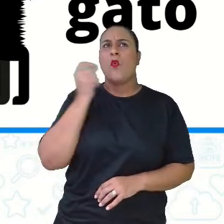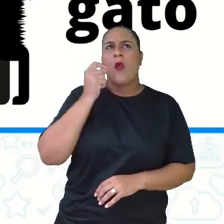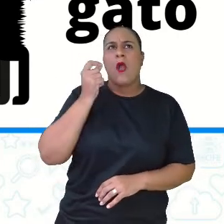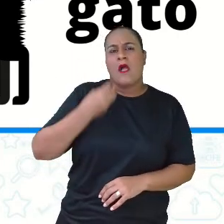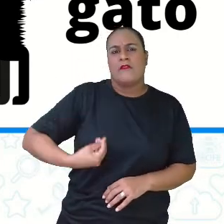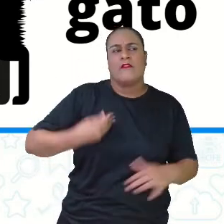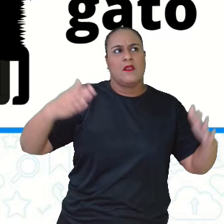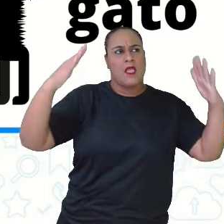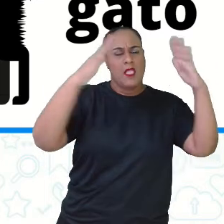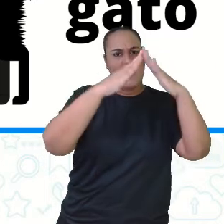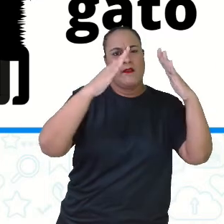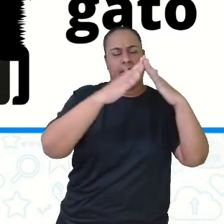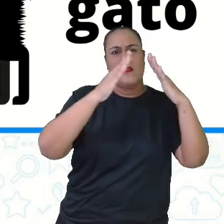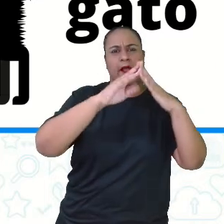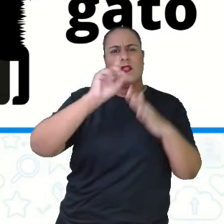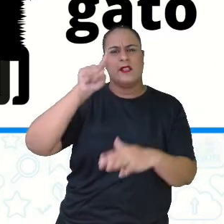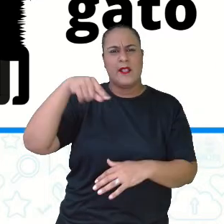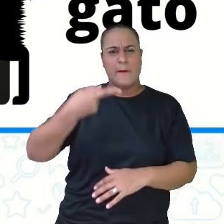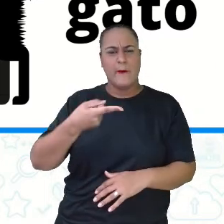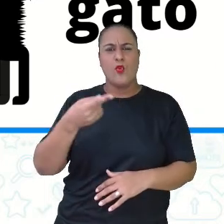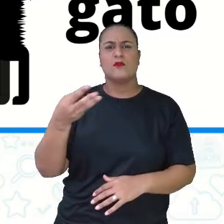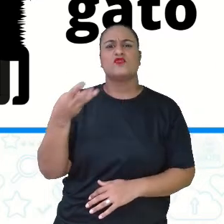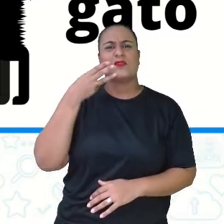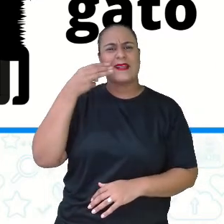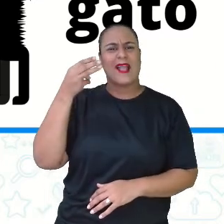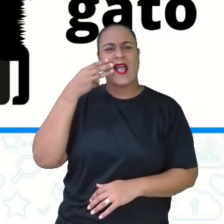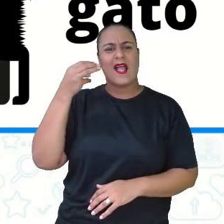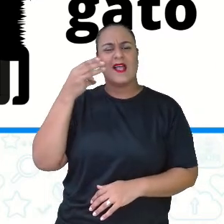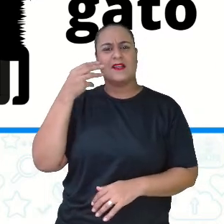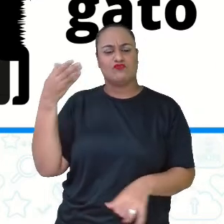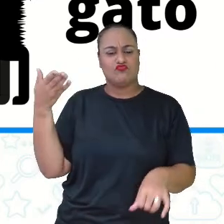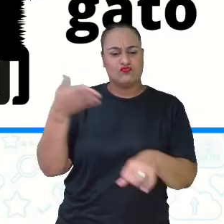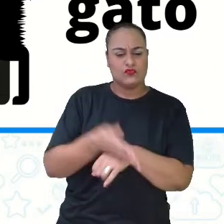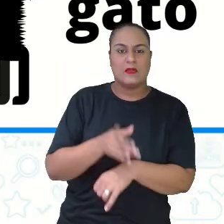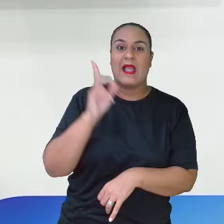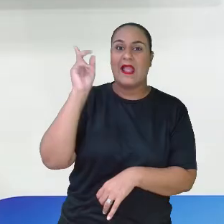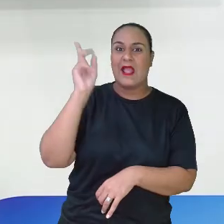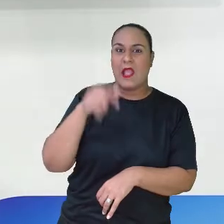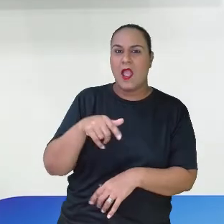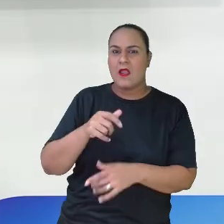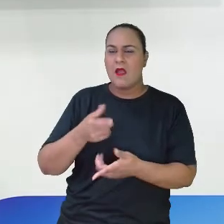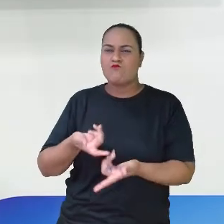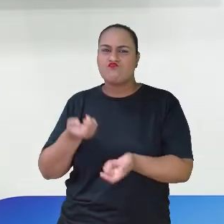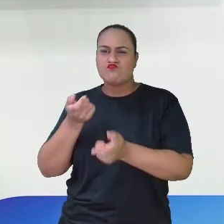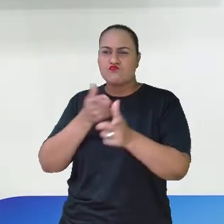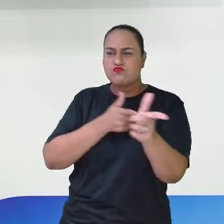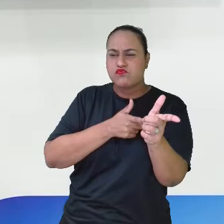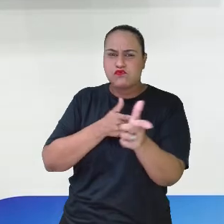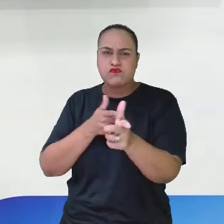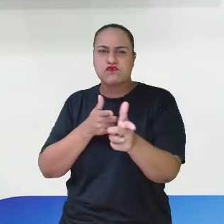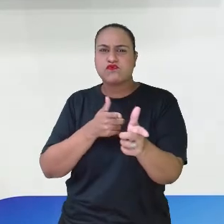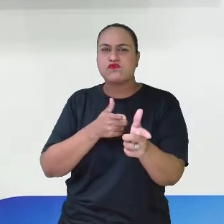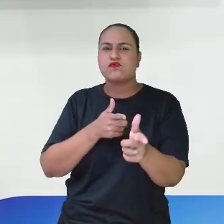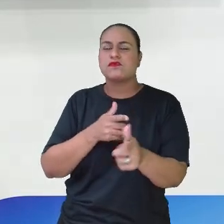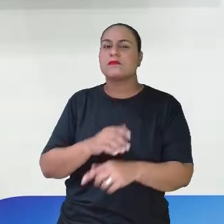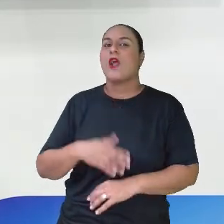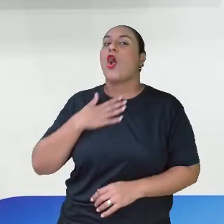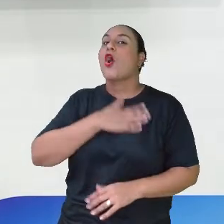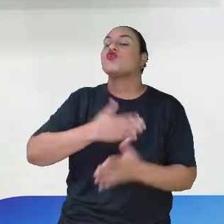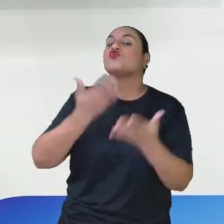e depois chegou um gato. Só que esse gato era um gato caçador. E o que é que o gato gosta de caçar,